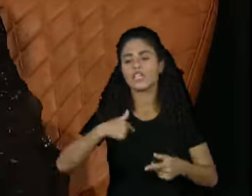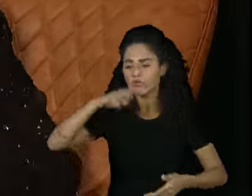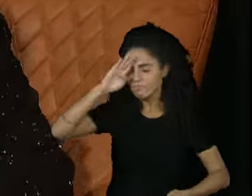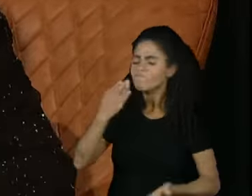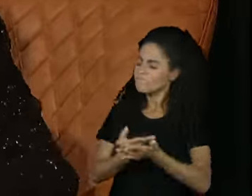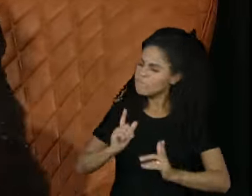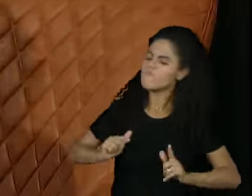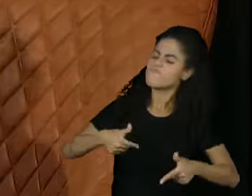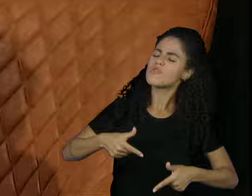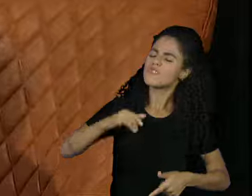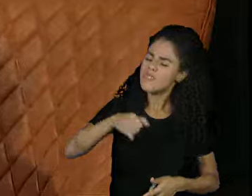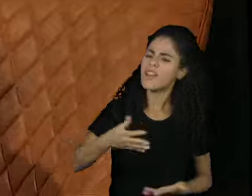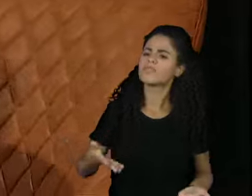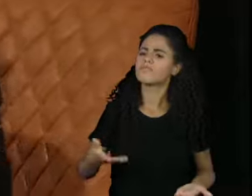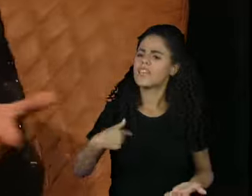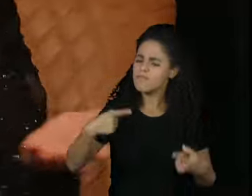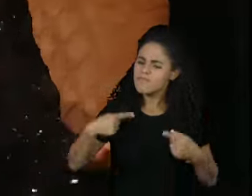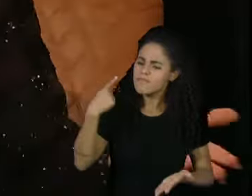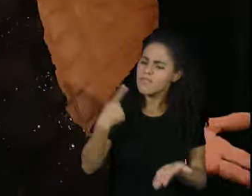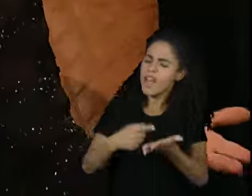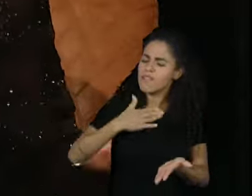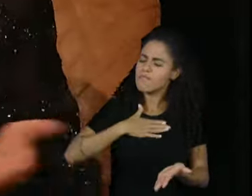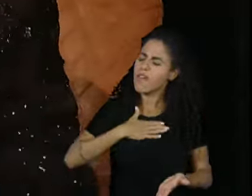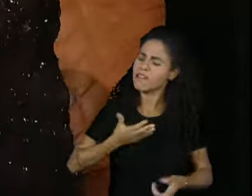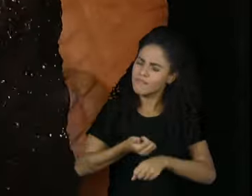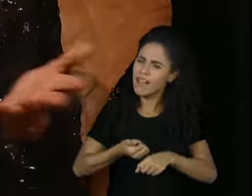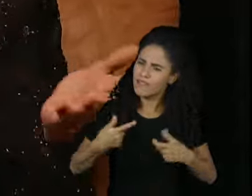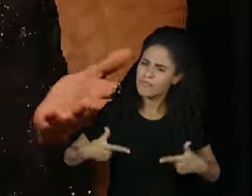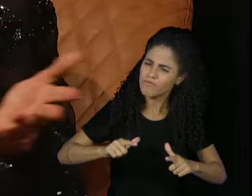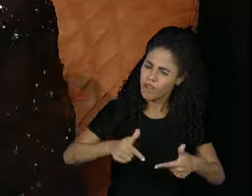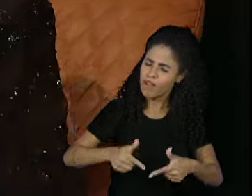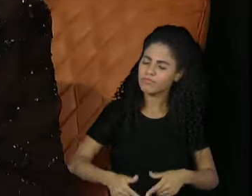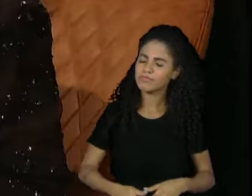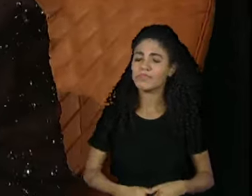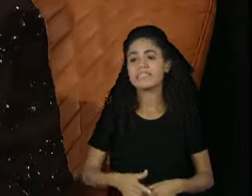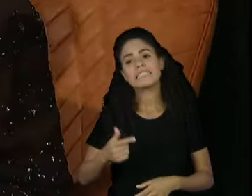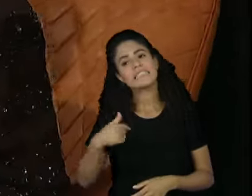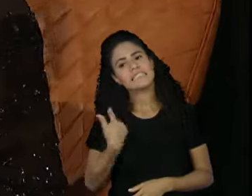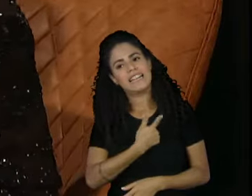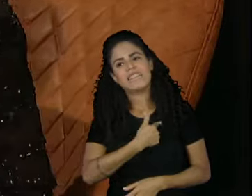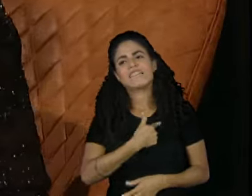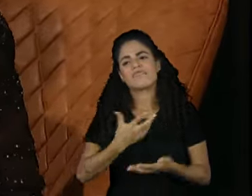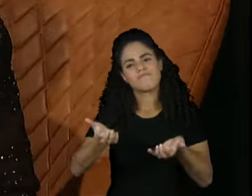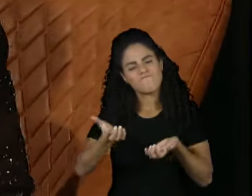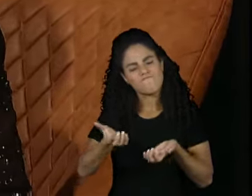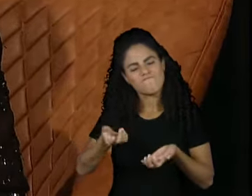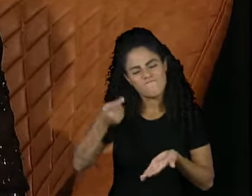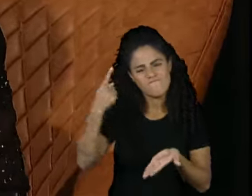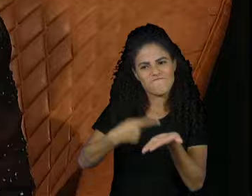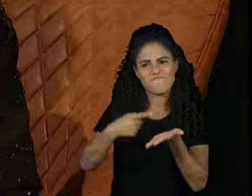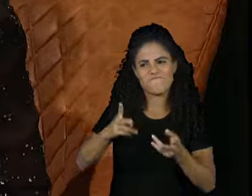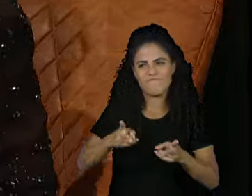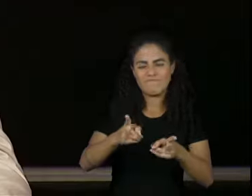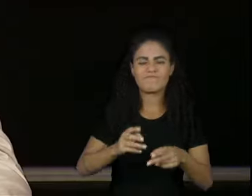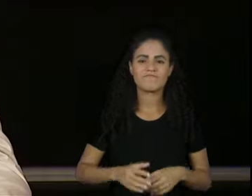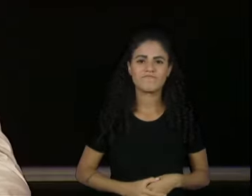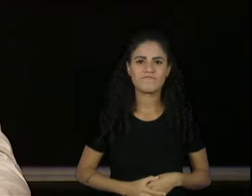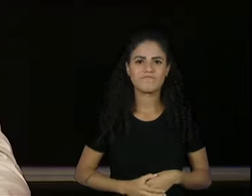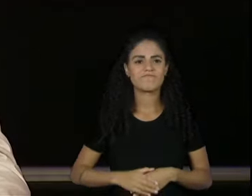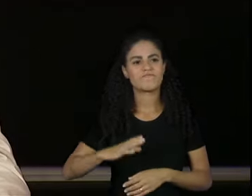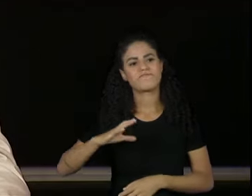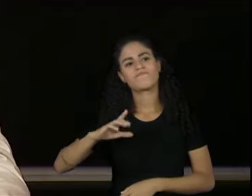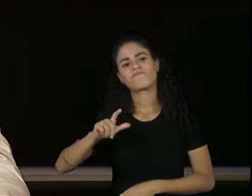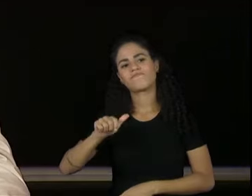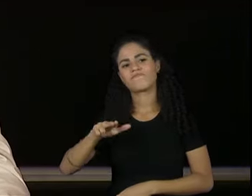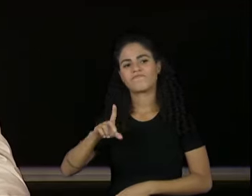gosto. É o desafio da nossa profissão, né? No fundo, a gente adora ser desafiada, né? Claudete, a gente só tem a agradecer